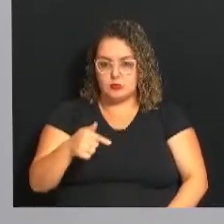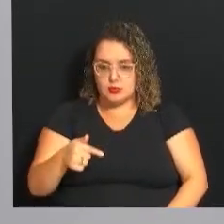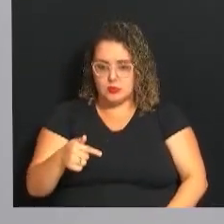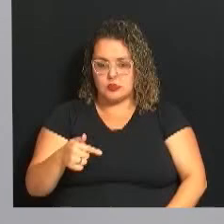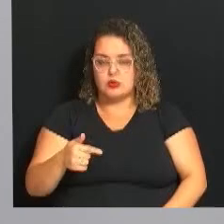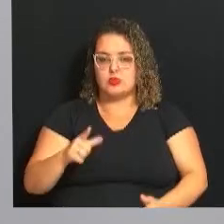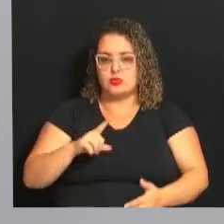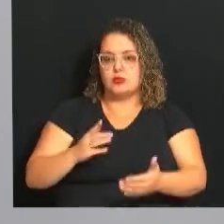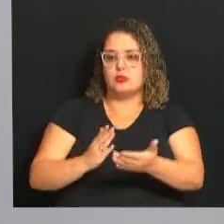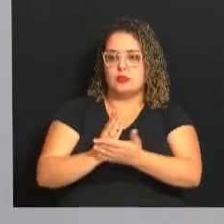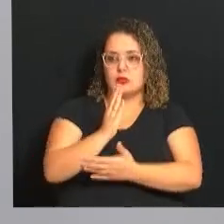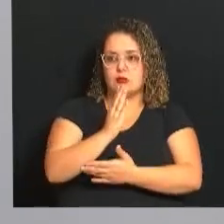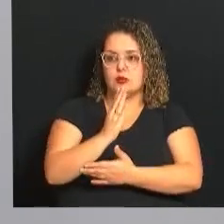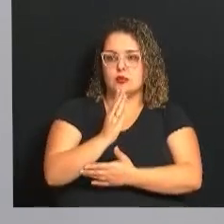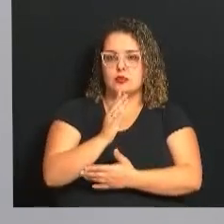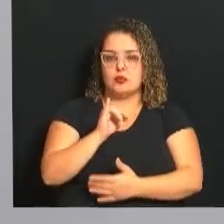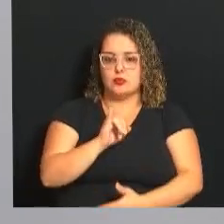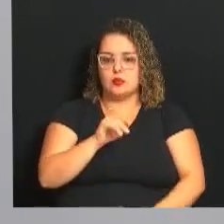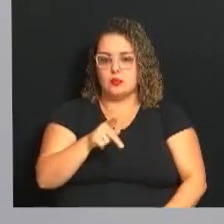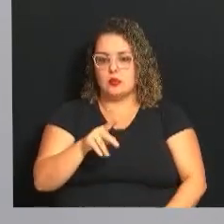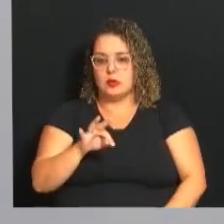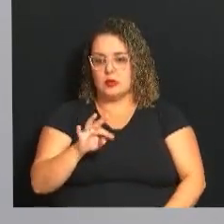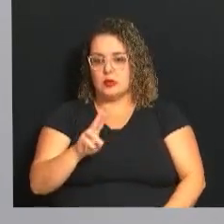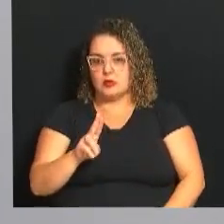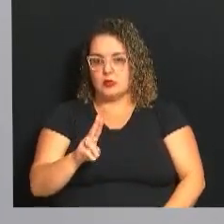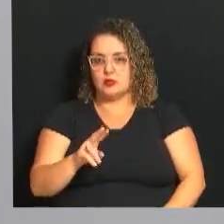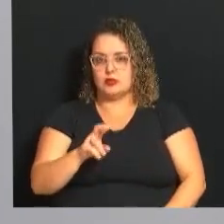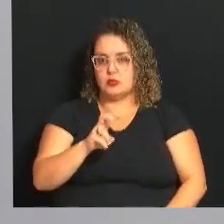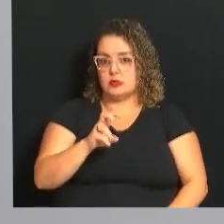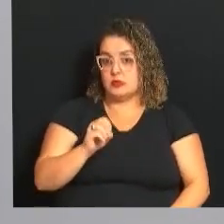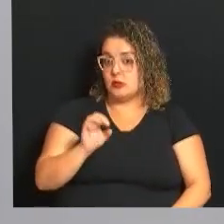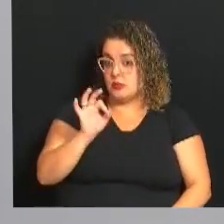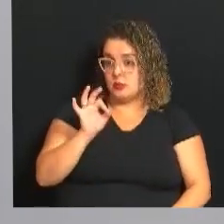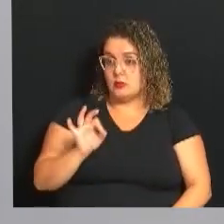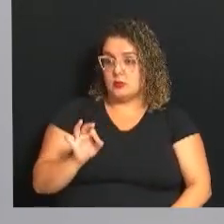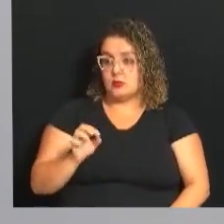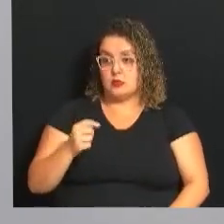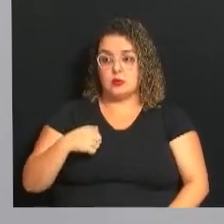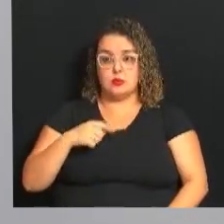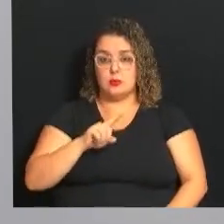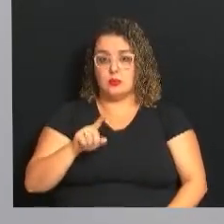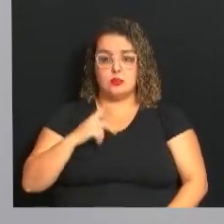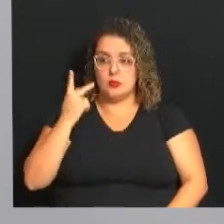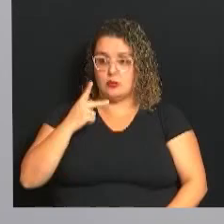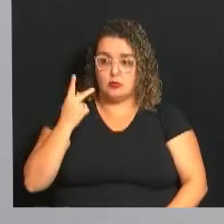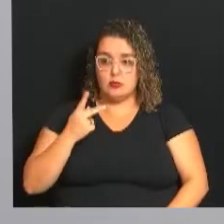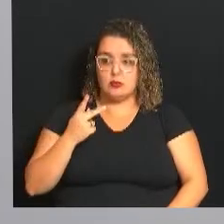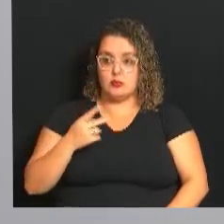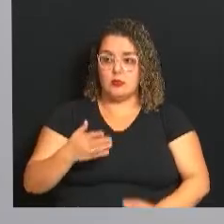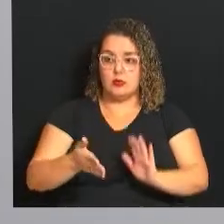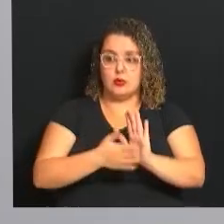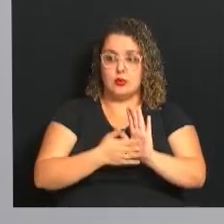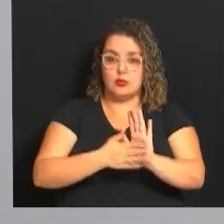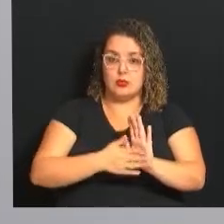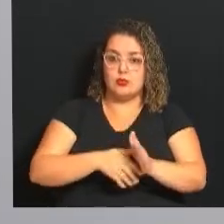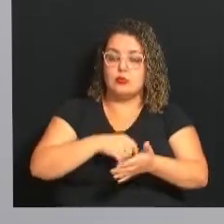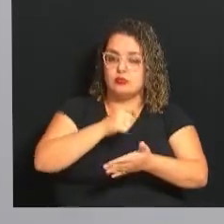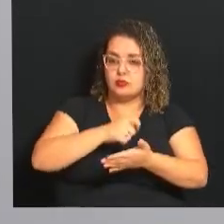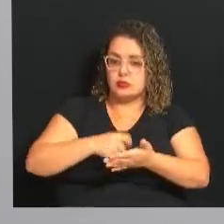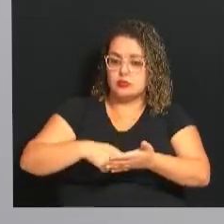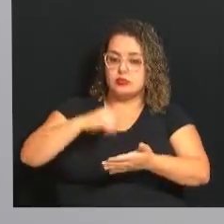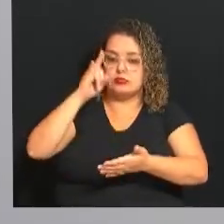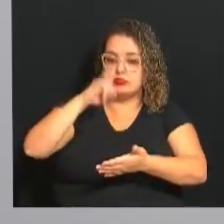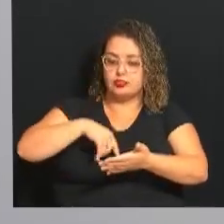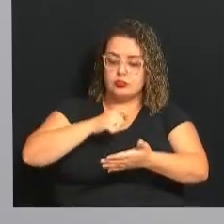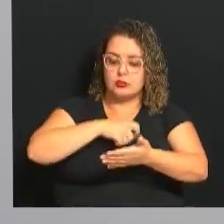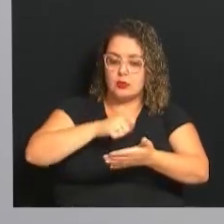2017 tivemos aprovação aqui de IPTU de cinquenta por cento e na época eu então não era Vereador a gente propôs um abaixo-assinado